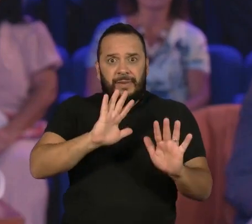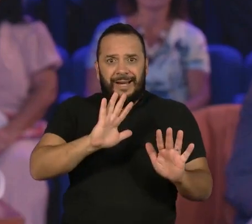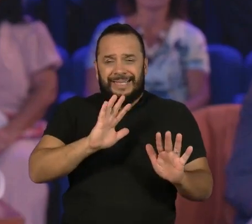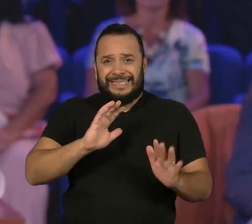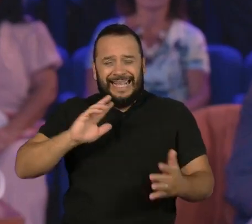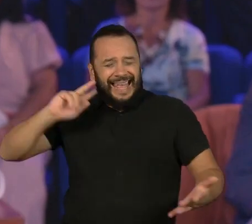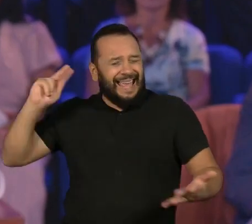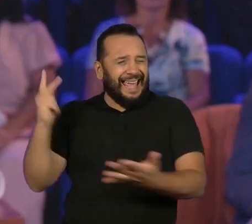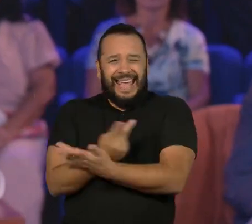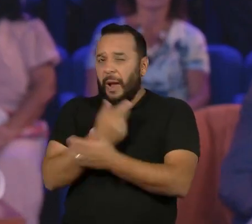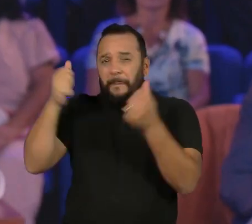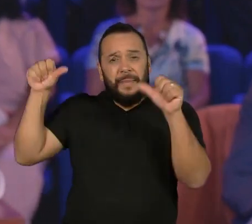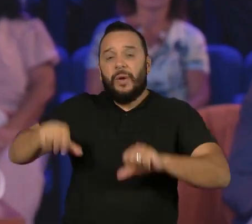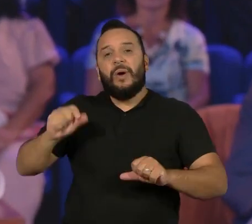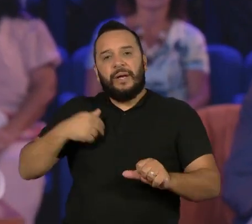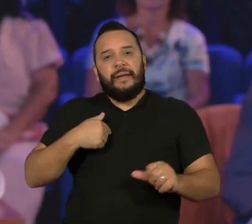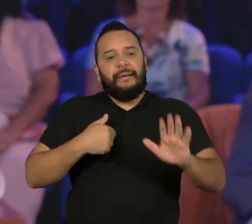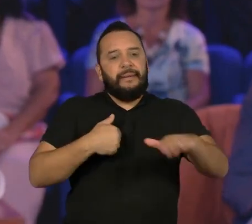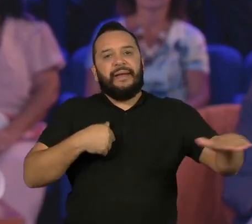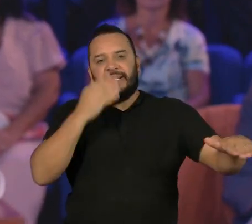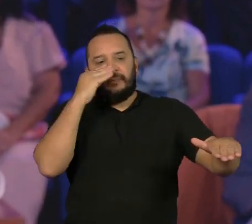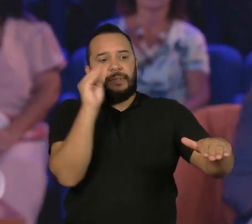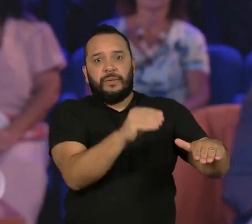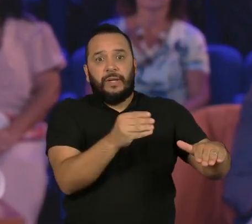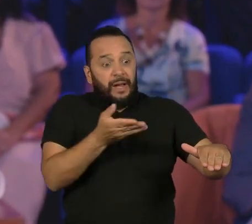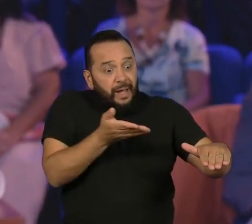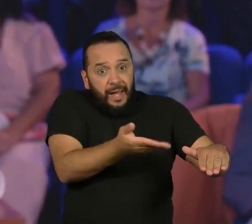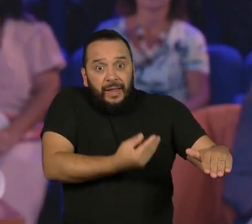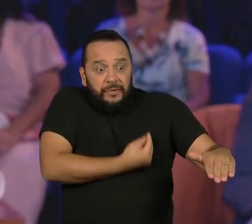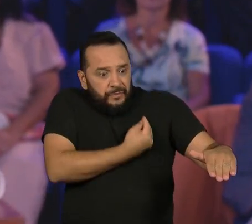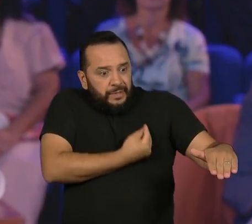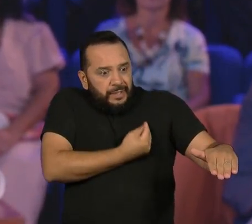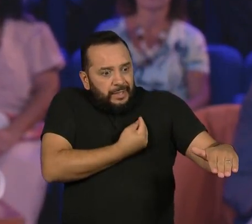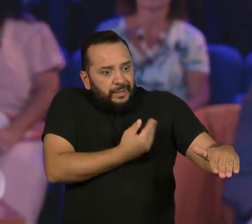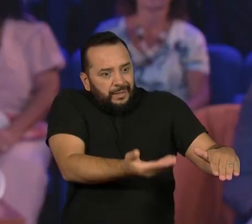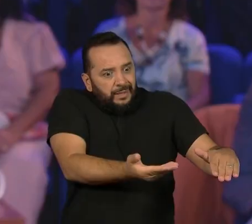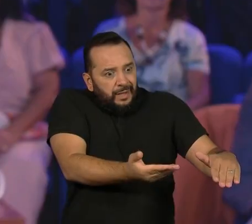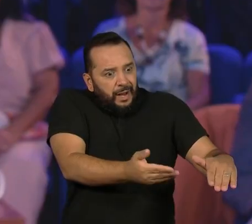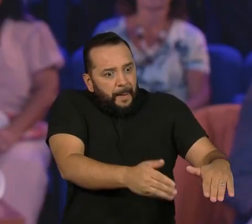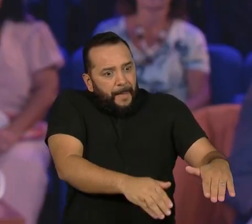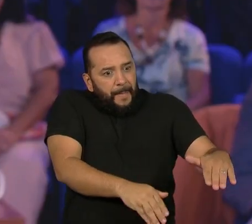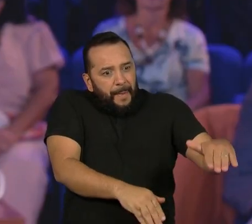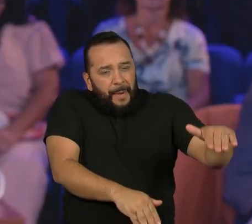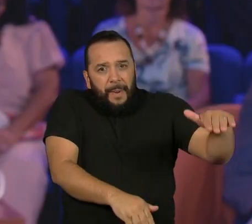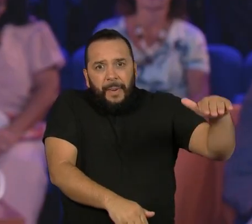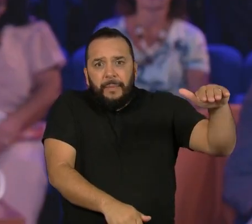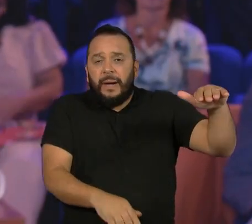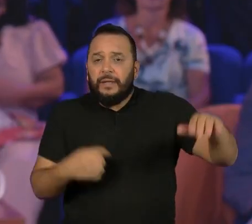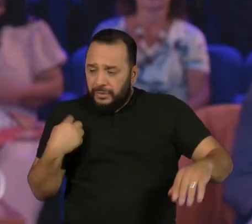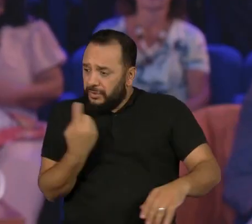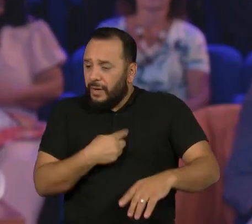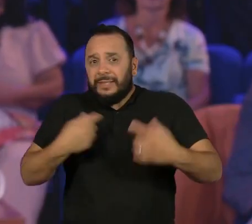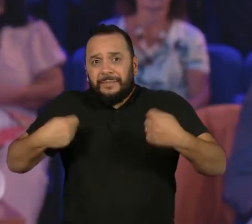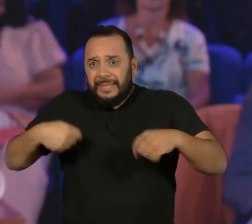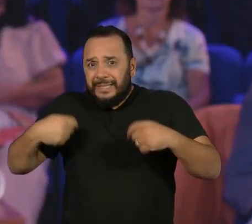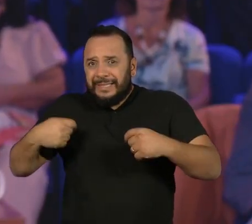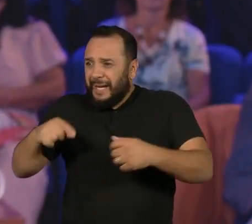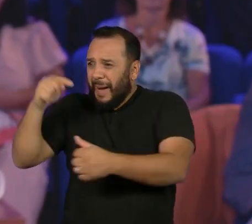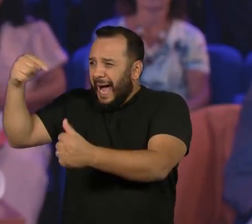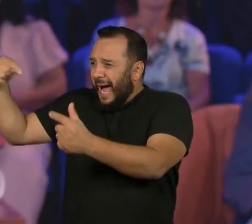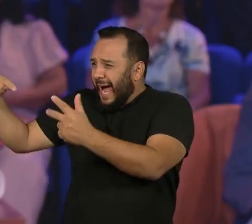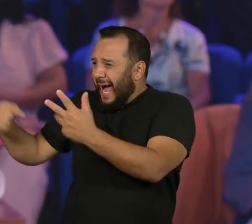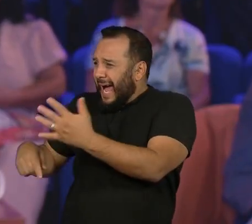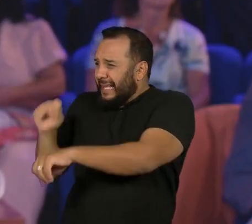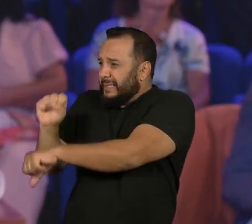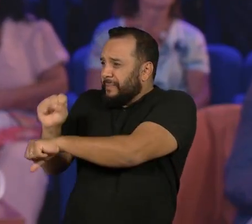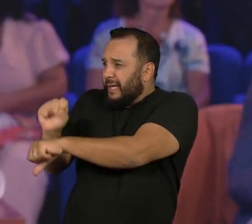crianças, desprezando a fonte da vida. Muitas das coisas que precisamos podem esperar, a